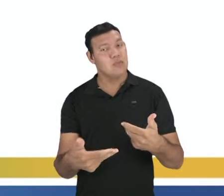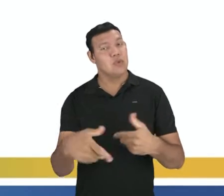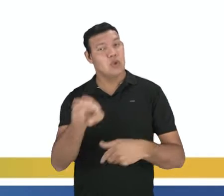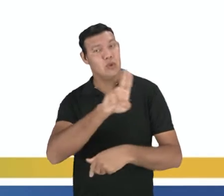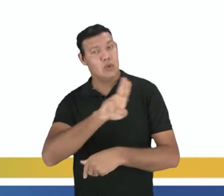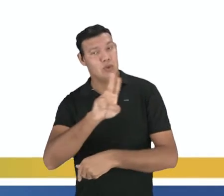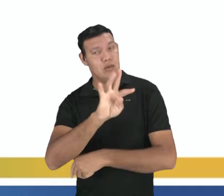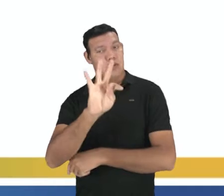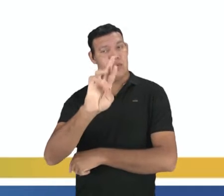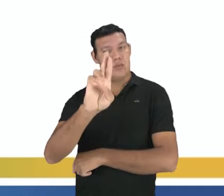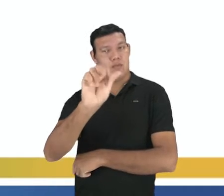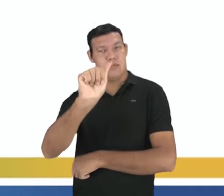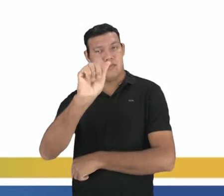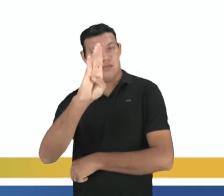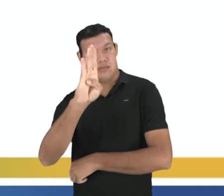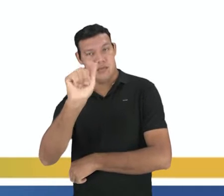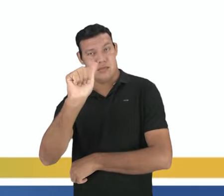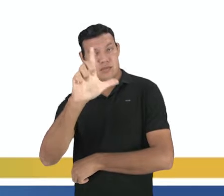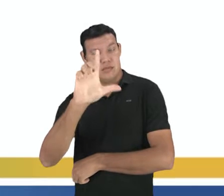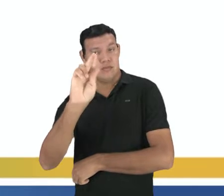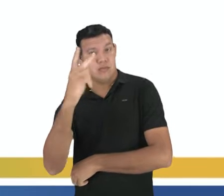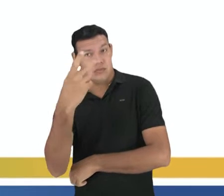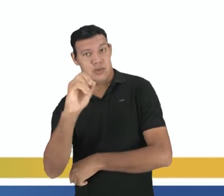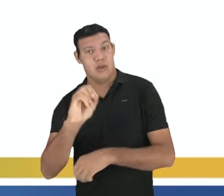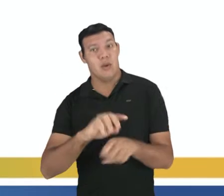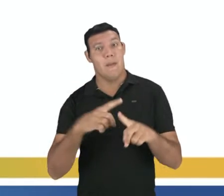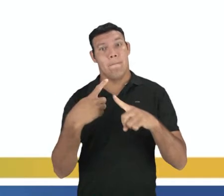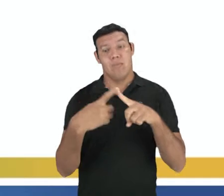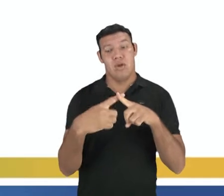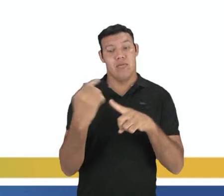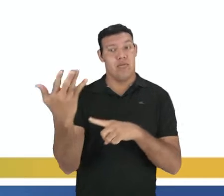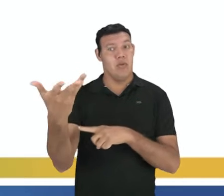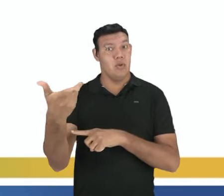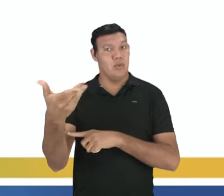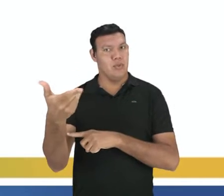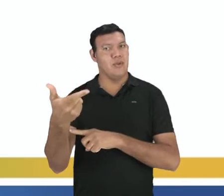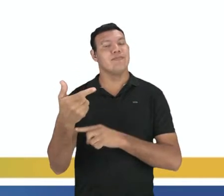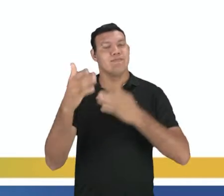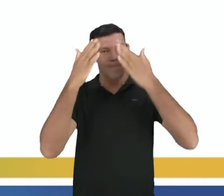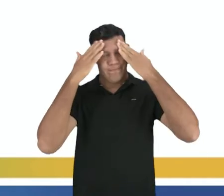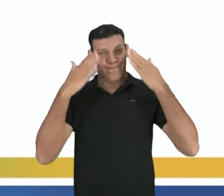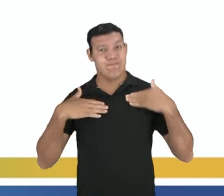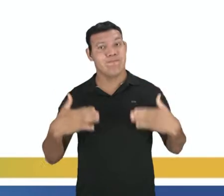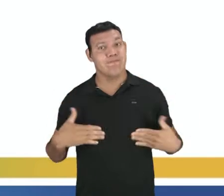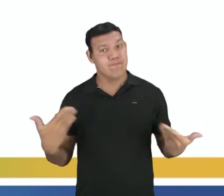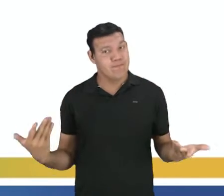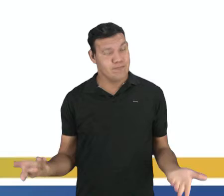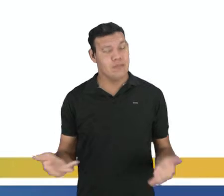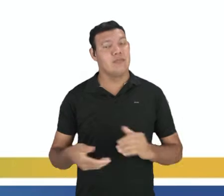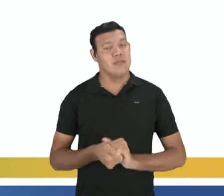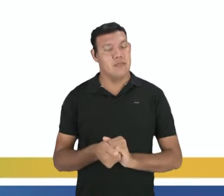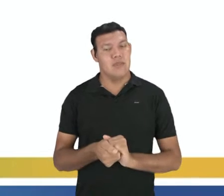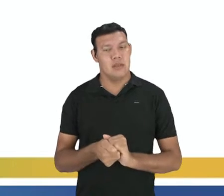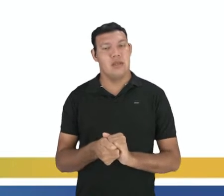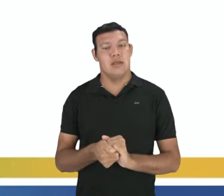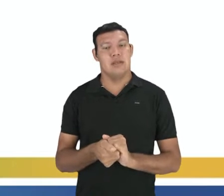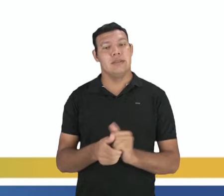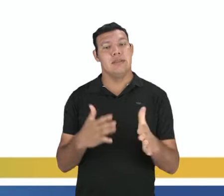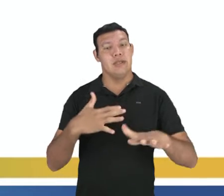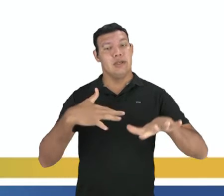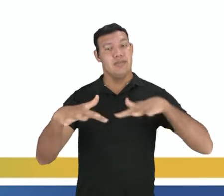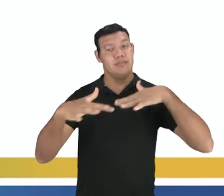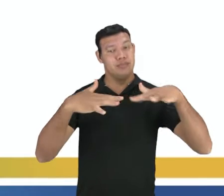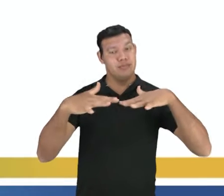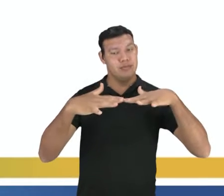você aplica uma força você sabe que você causa uma aceleração no corpo com essa aceleração você causa um deslocamento